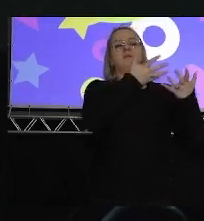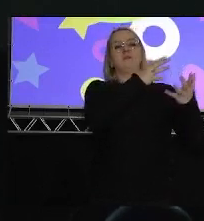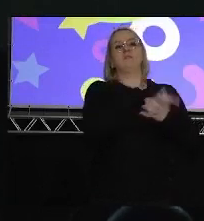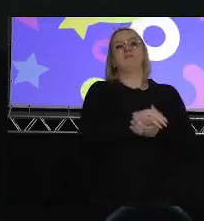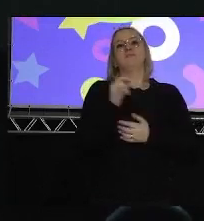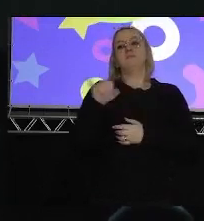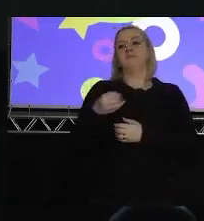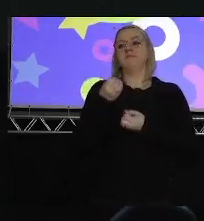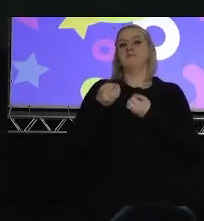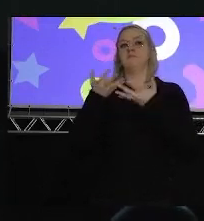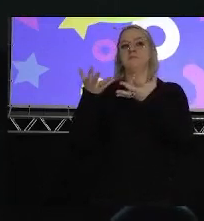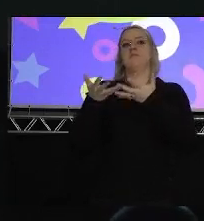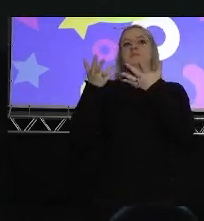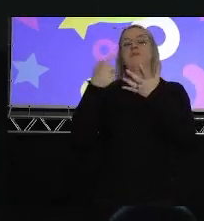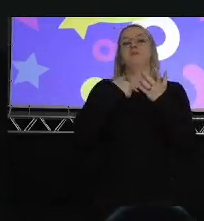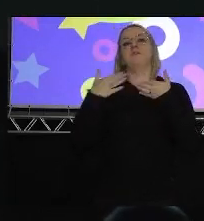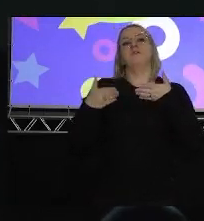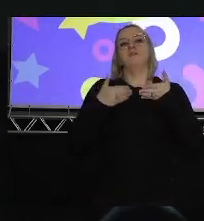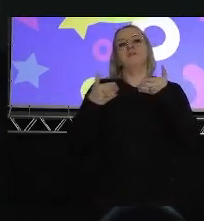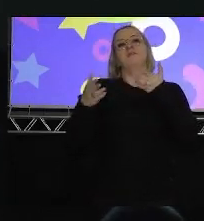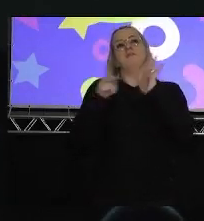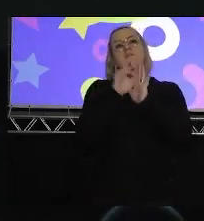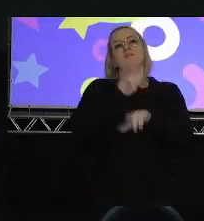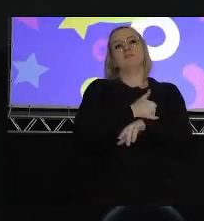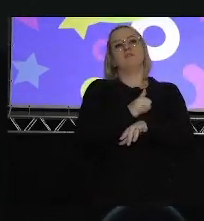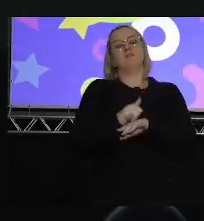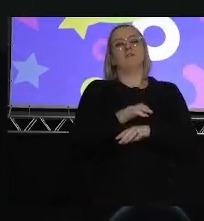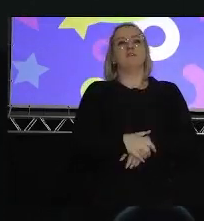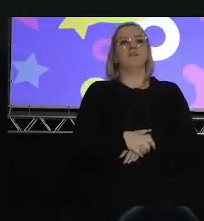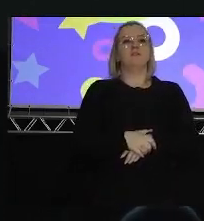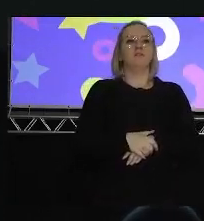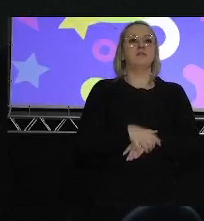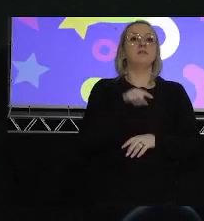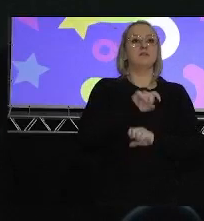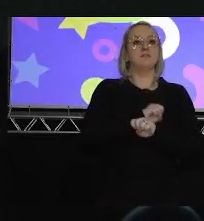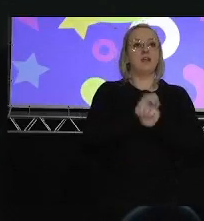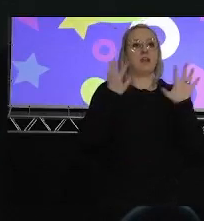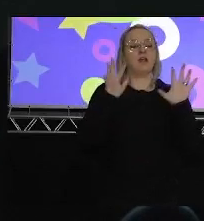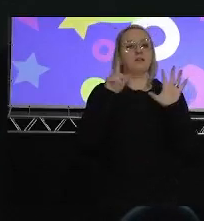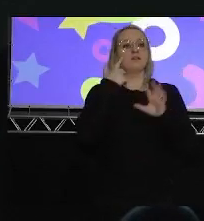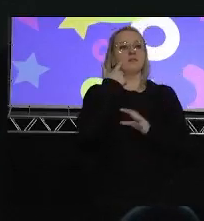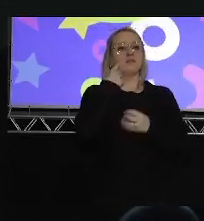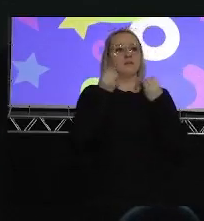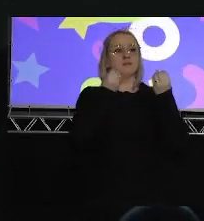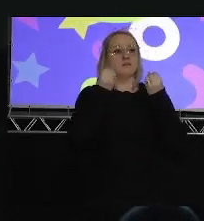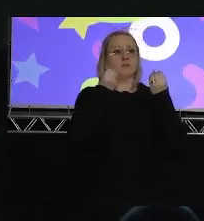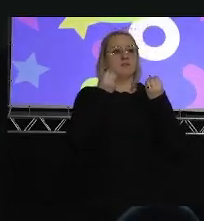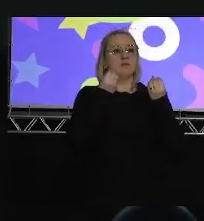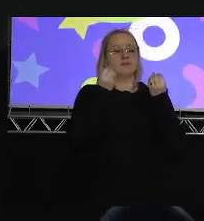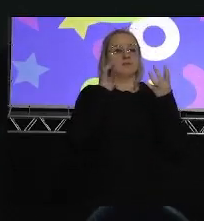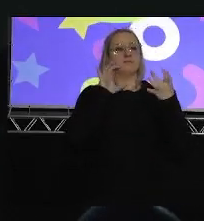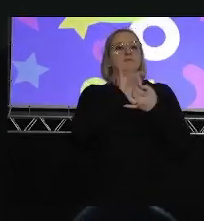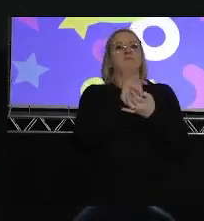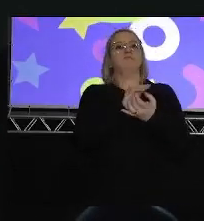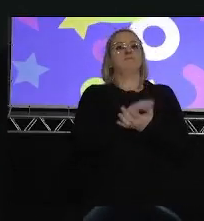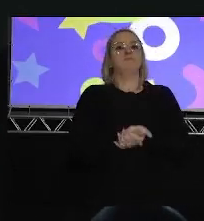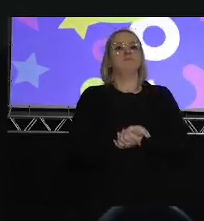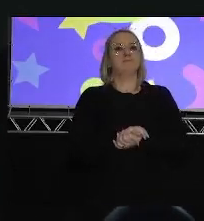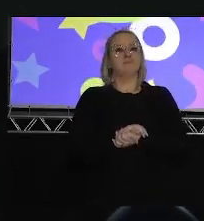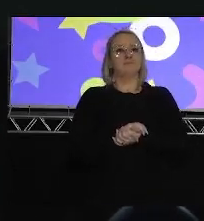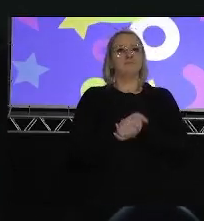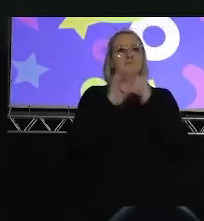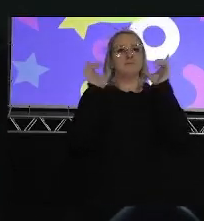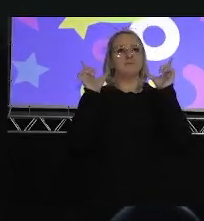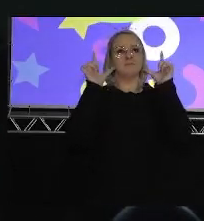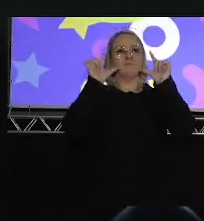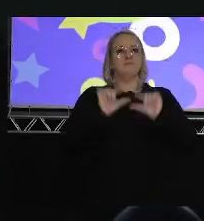Você está desalinhado também com o objetivo, com a estratégia. Então, veja, isso está claro, está definido hoje, está comunicado, está alinhado. Isso